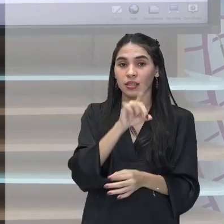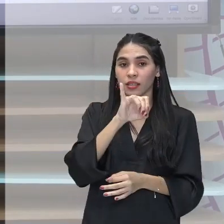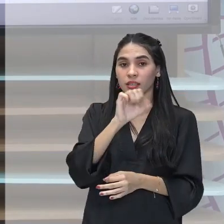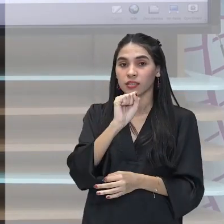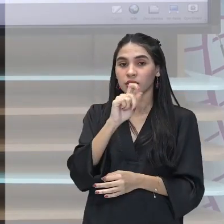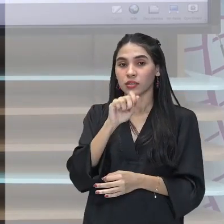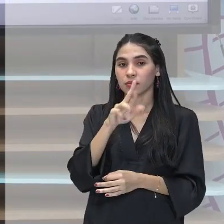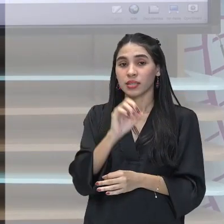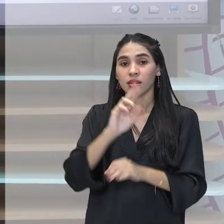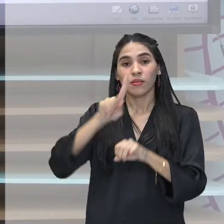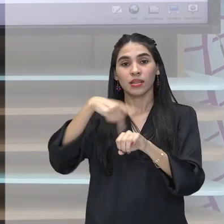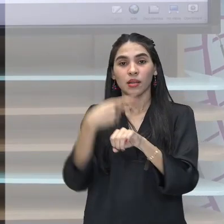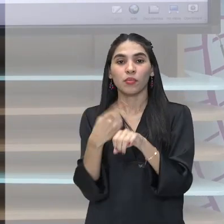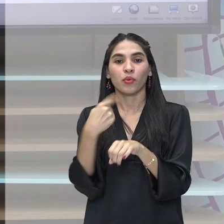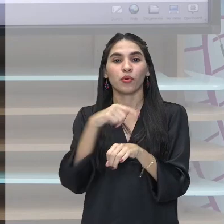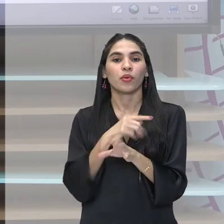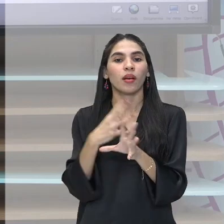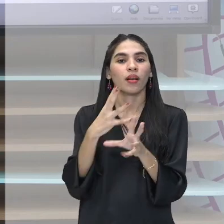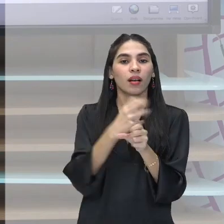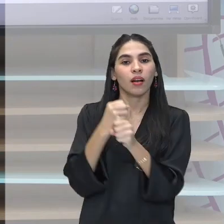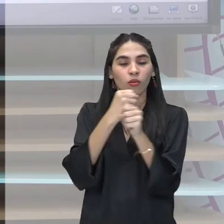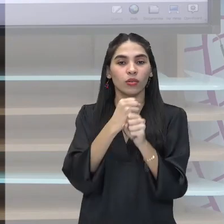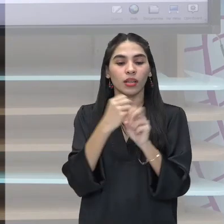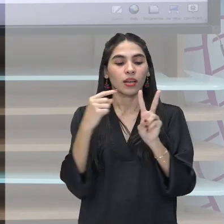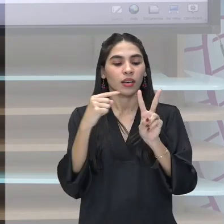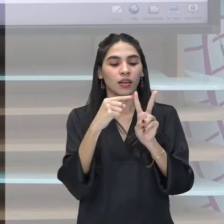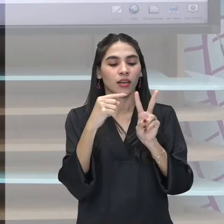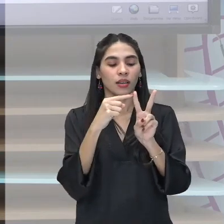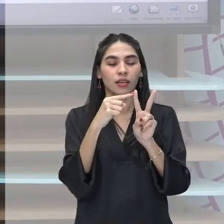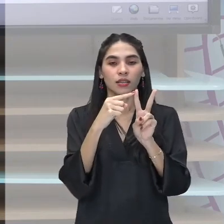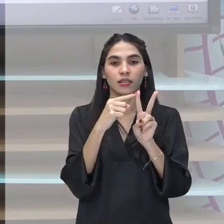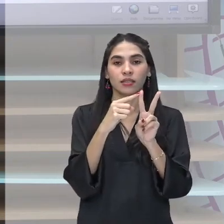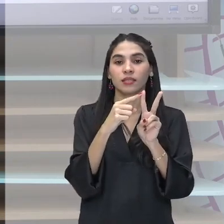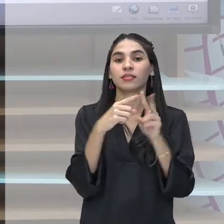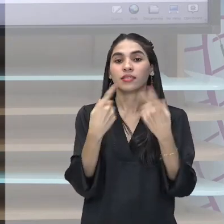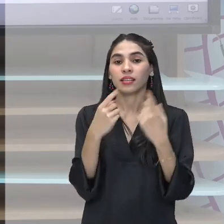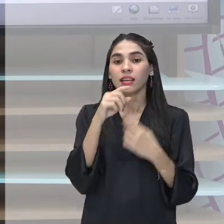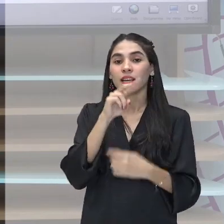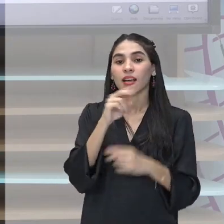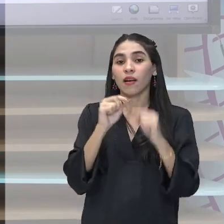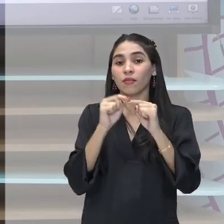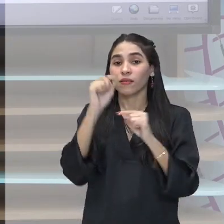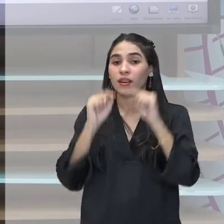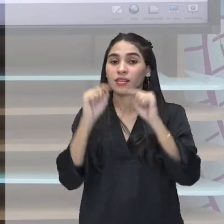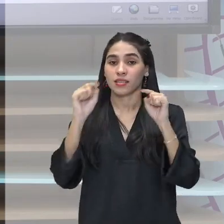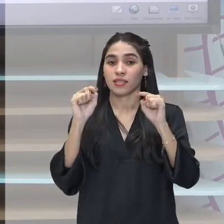vamos calcular a raiz quadrada desse desvio padrão, que vai ser a